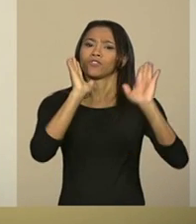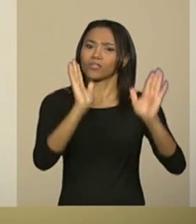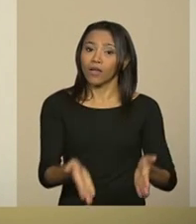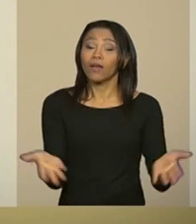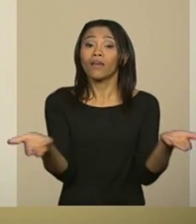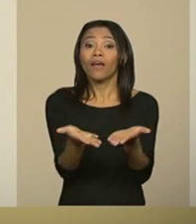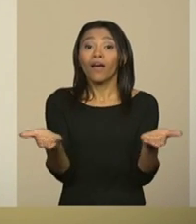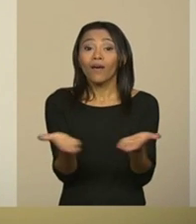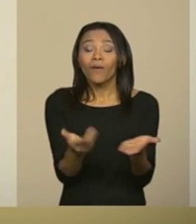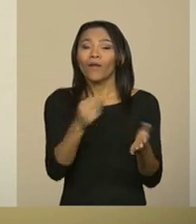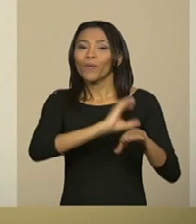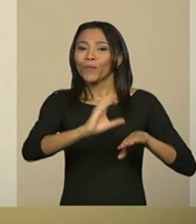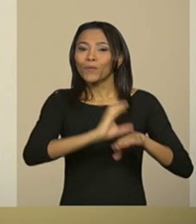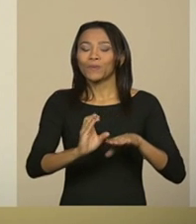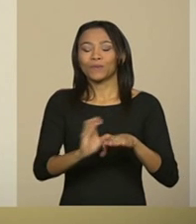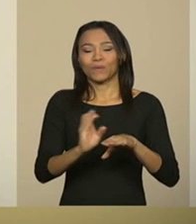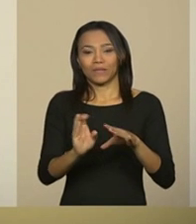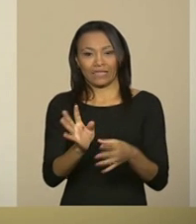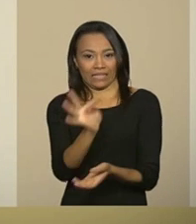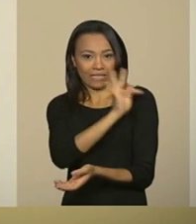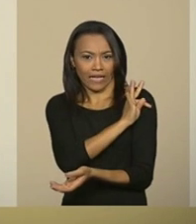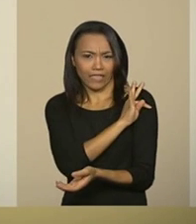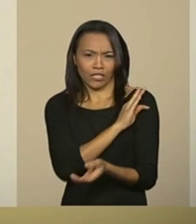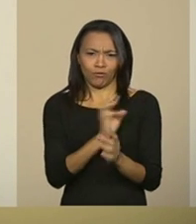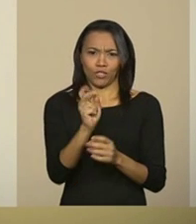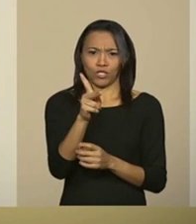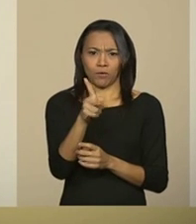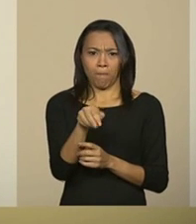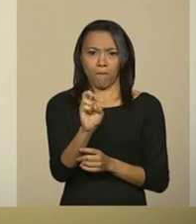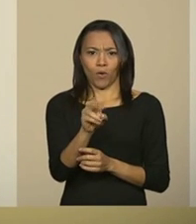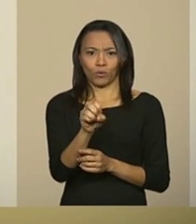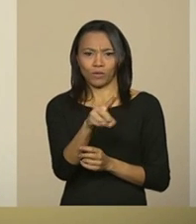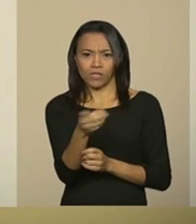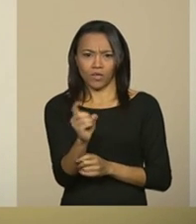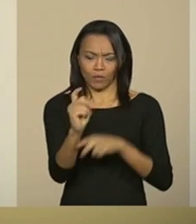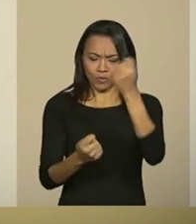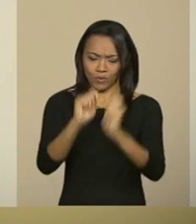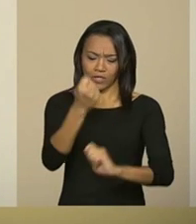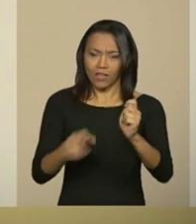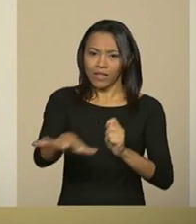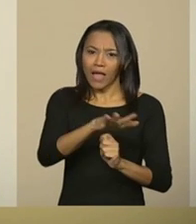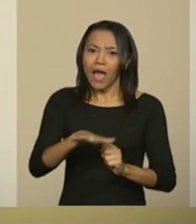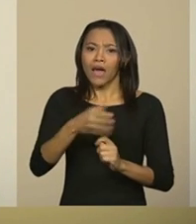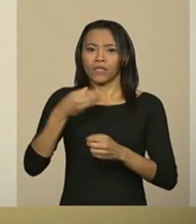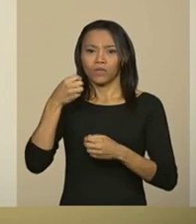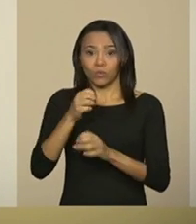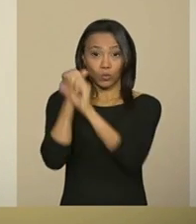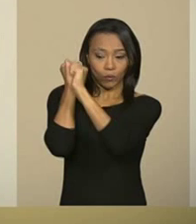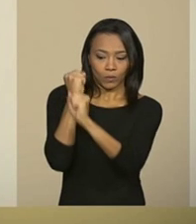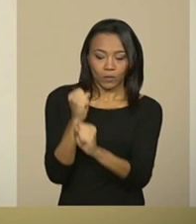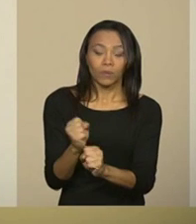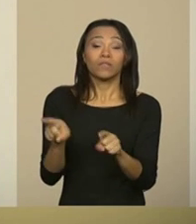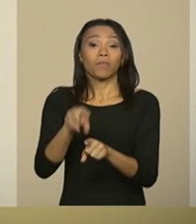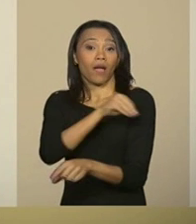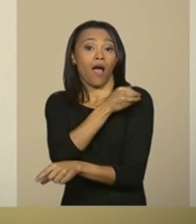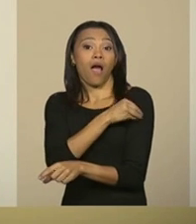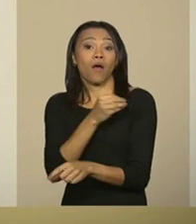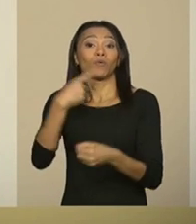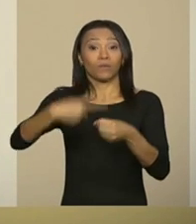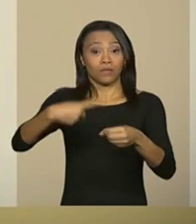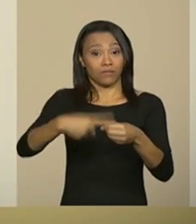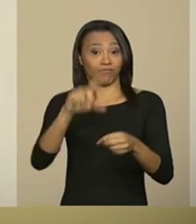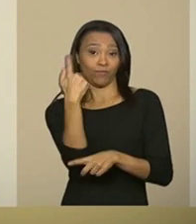está fazendo um curso técnico de produção industrial na área do açúcar e do álcool lá em goianésia no interior de